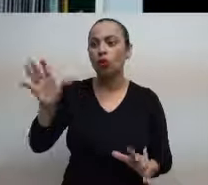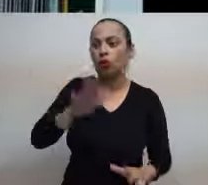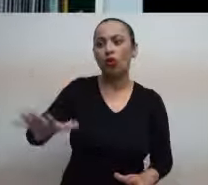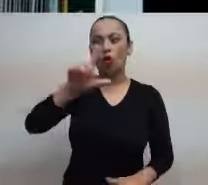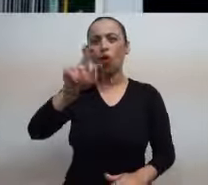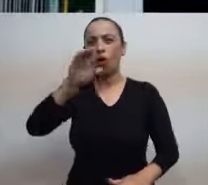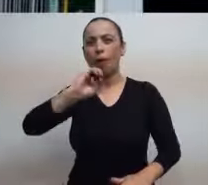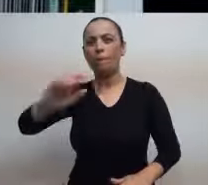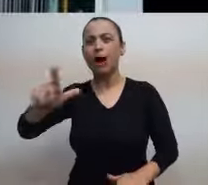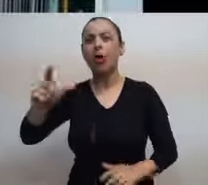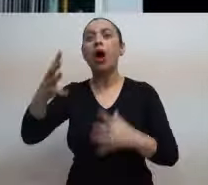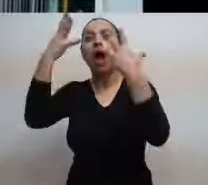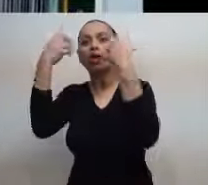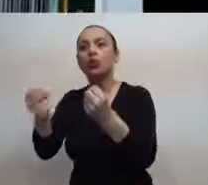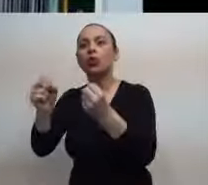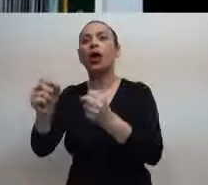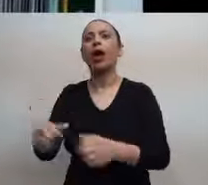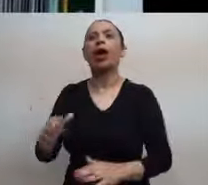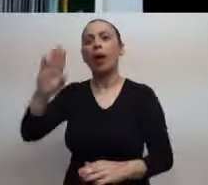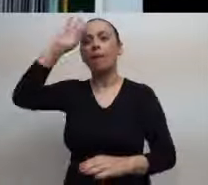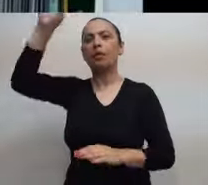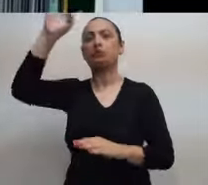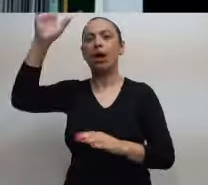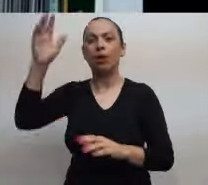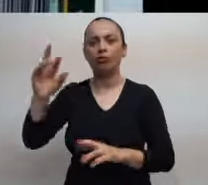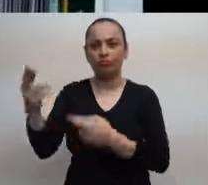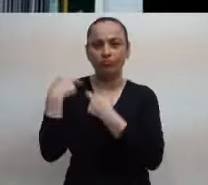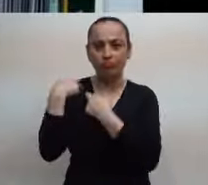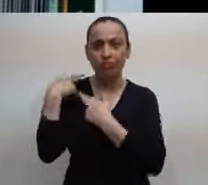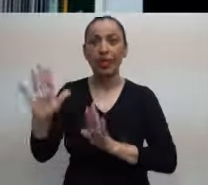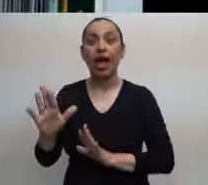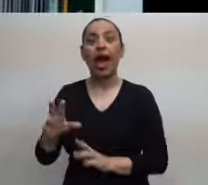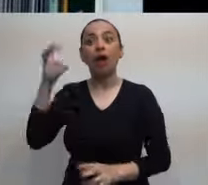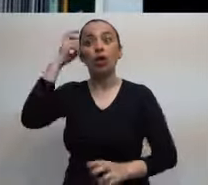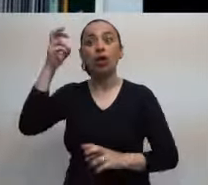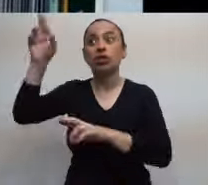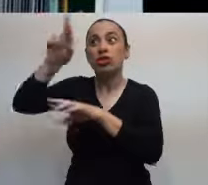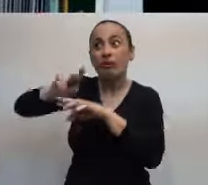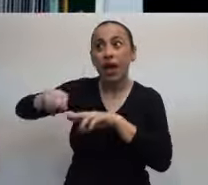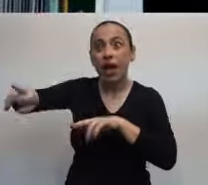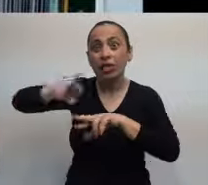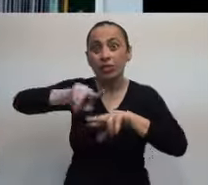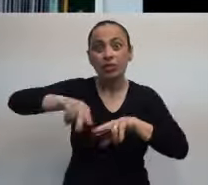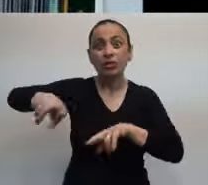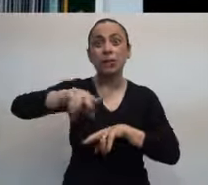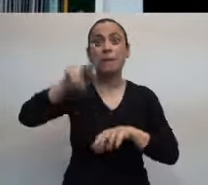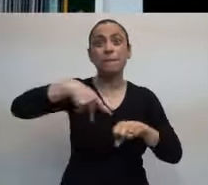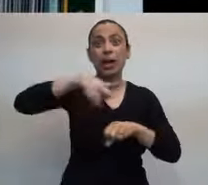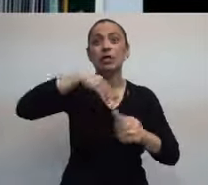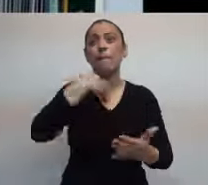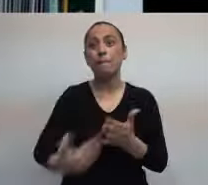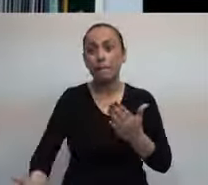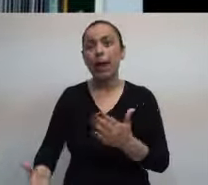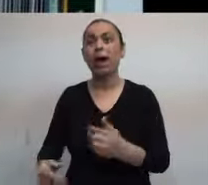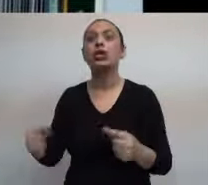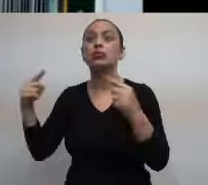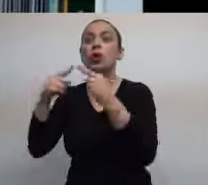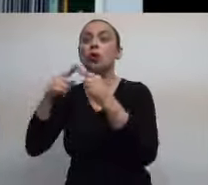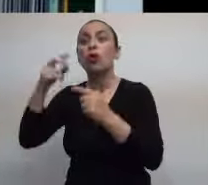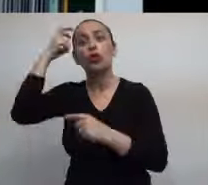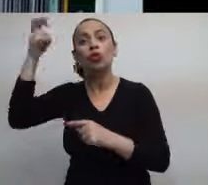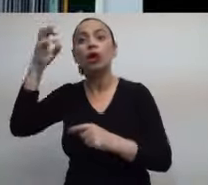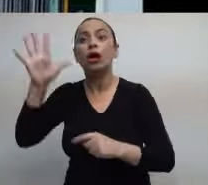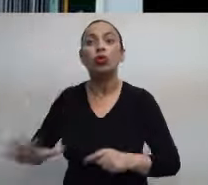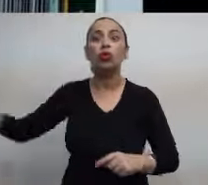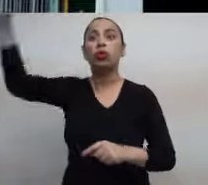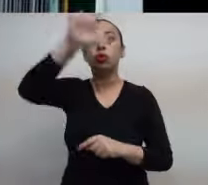assume um papel de protagonista. A cultura dos diversos países perde força diante da cultura